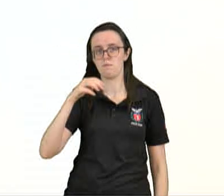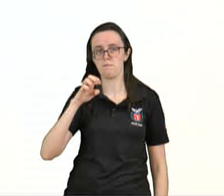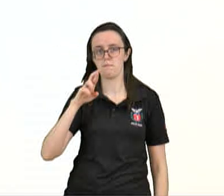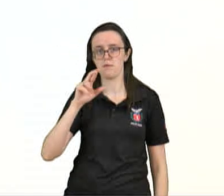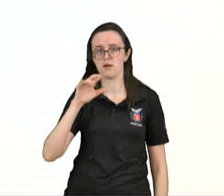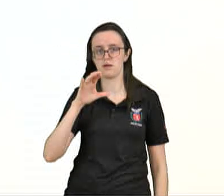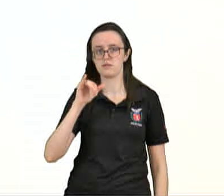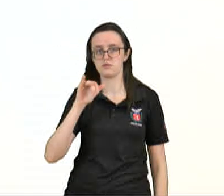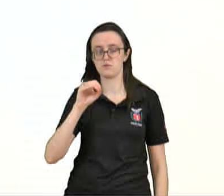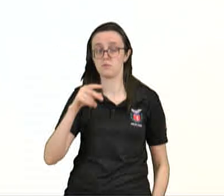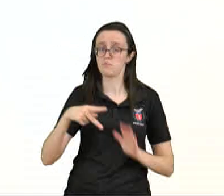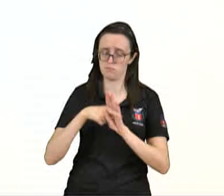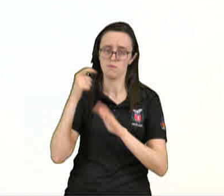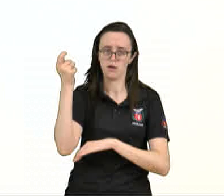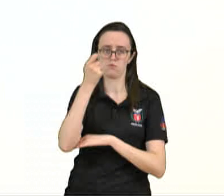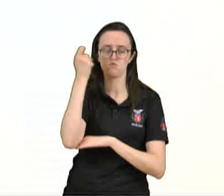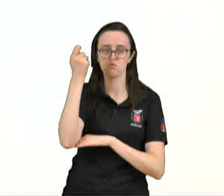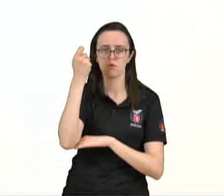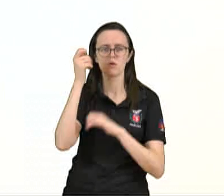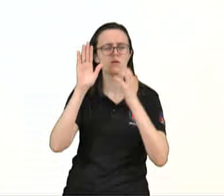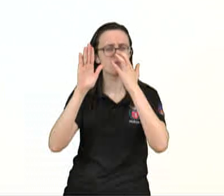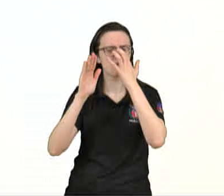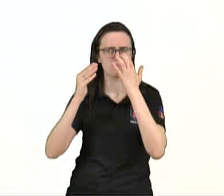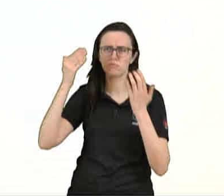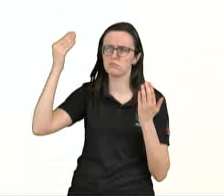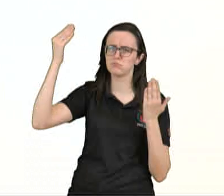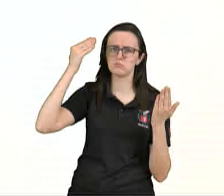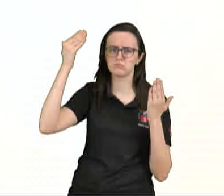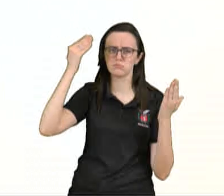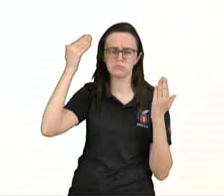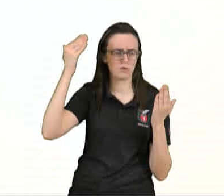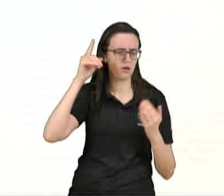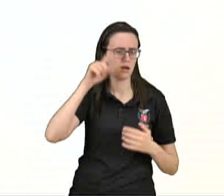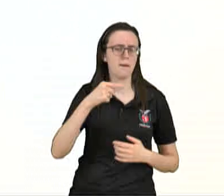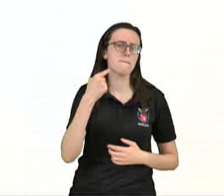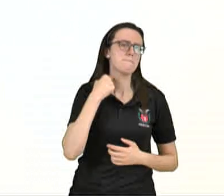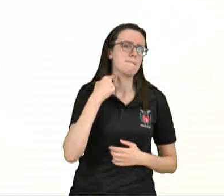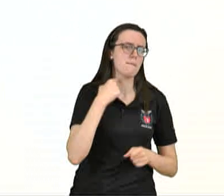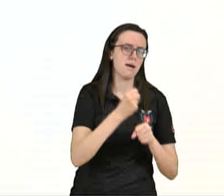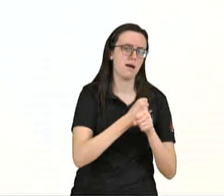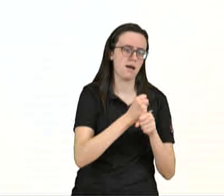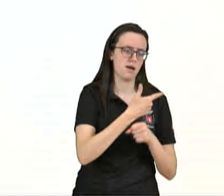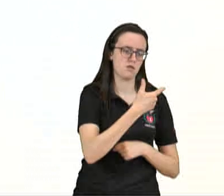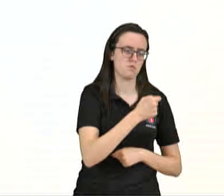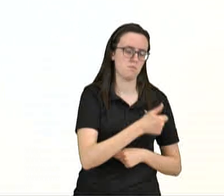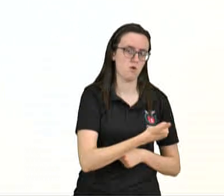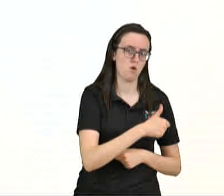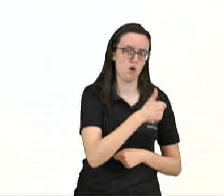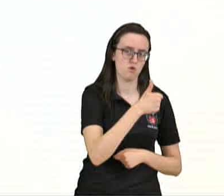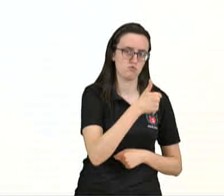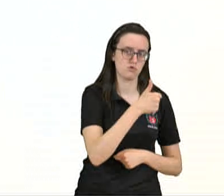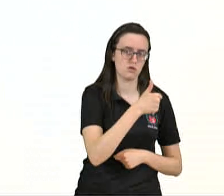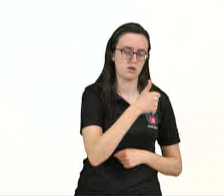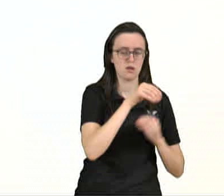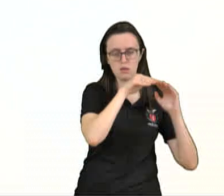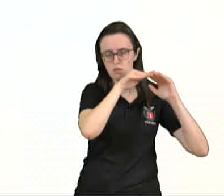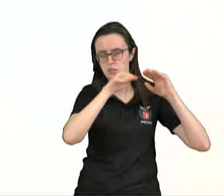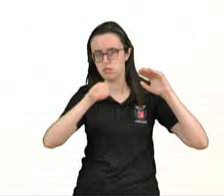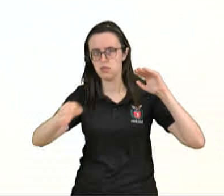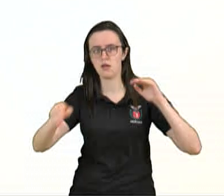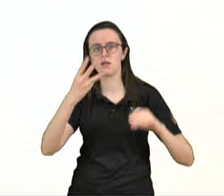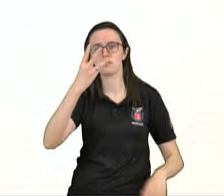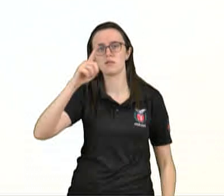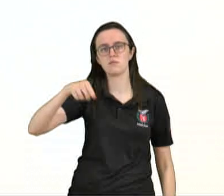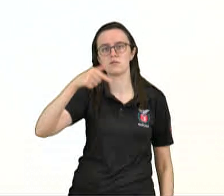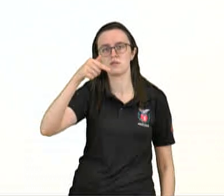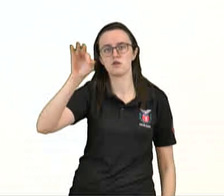Sul. Na comparação com maio de 2011, queda foi de